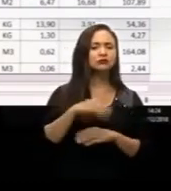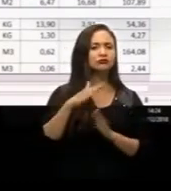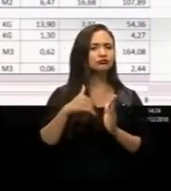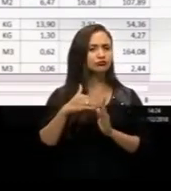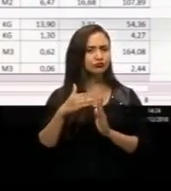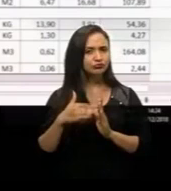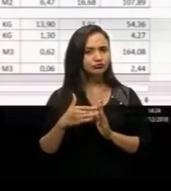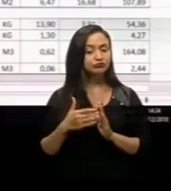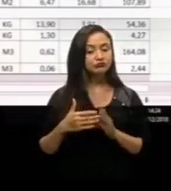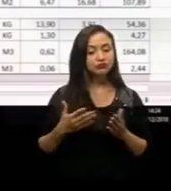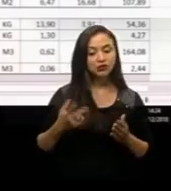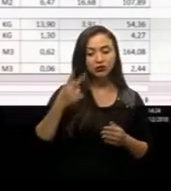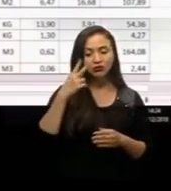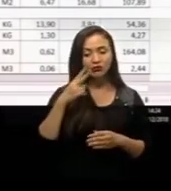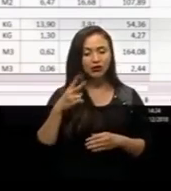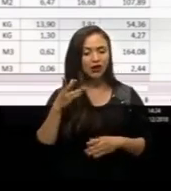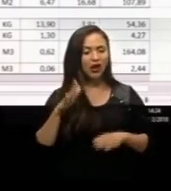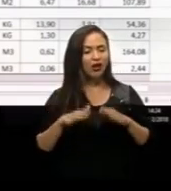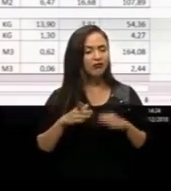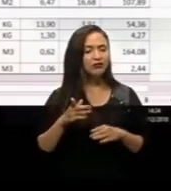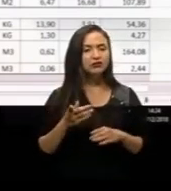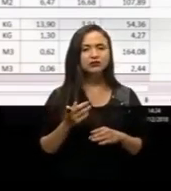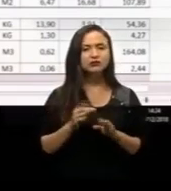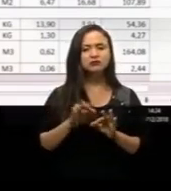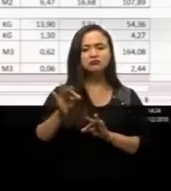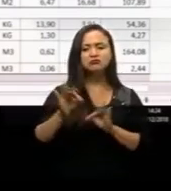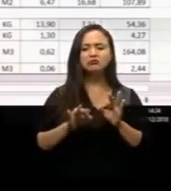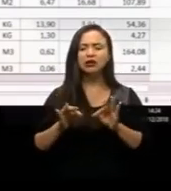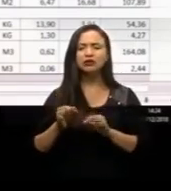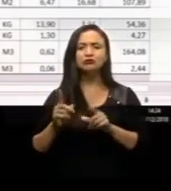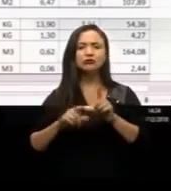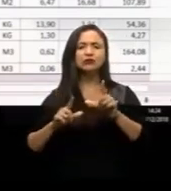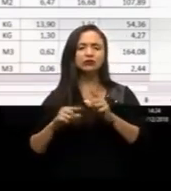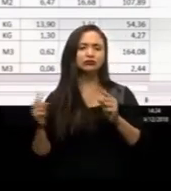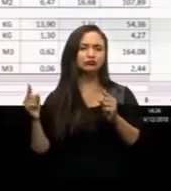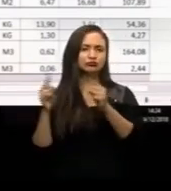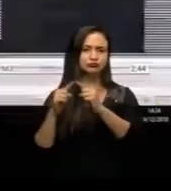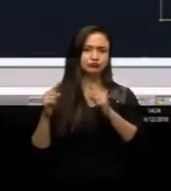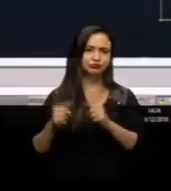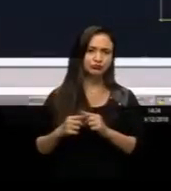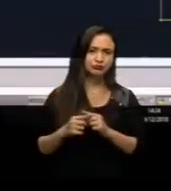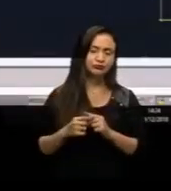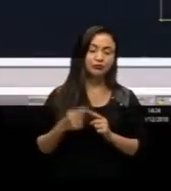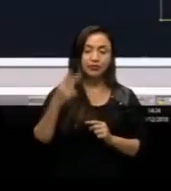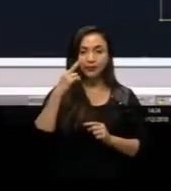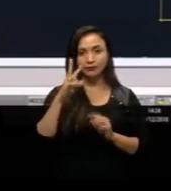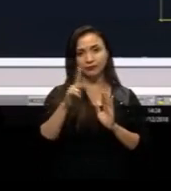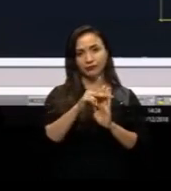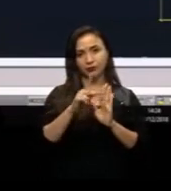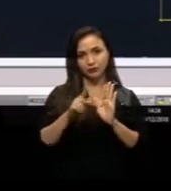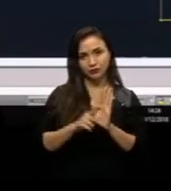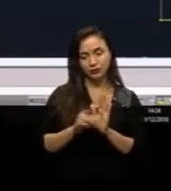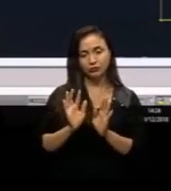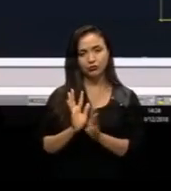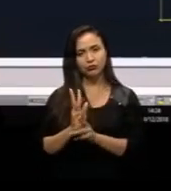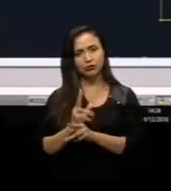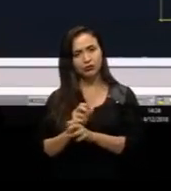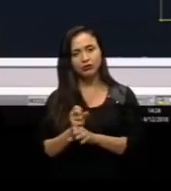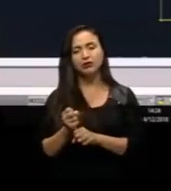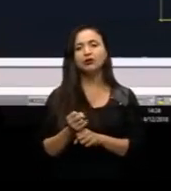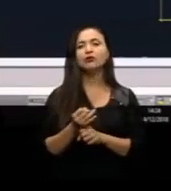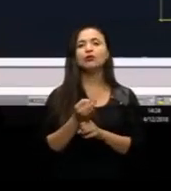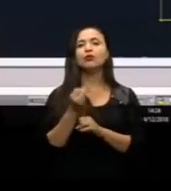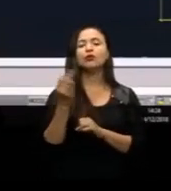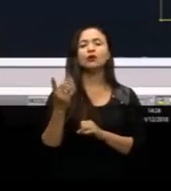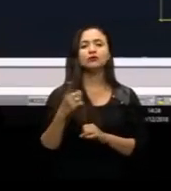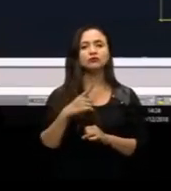que ela rende tantos metros quadrados por litro. Então eu venho aqui no meu projeto, calculo quantos metros